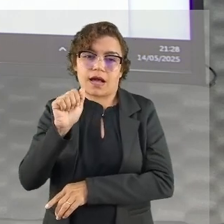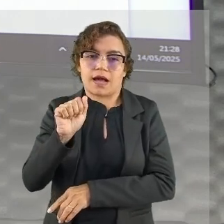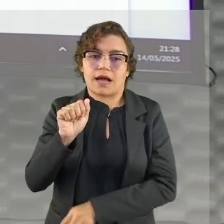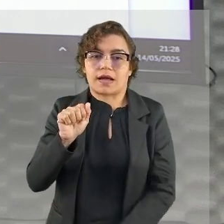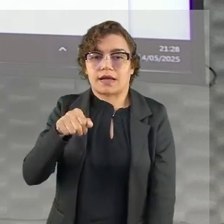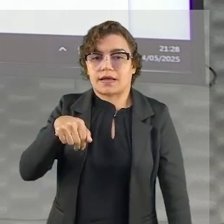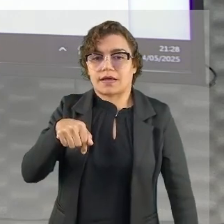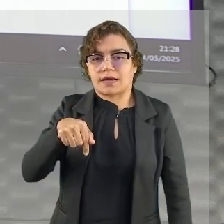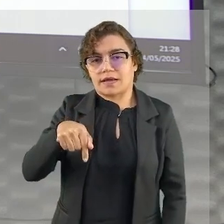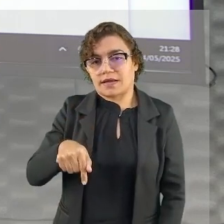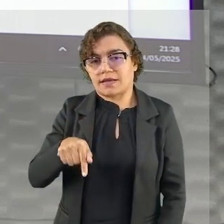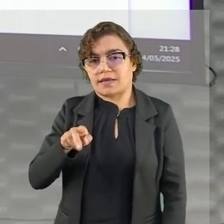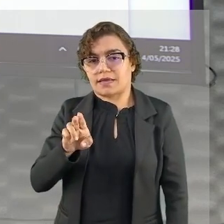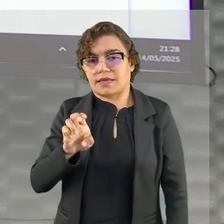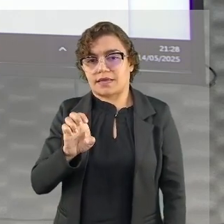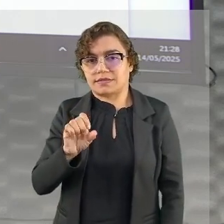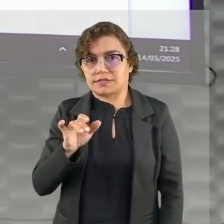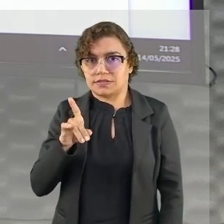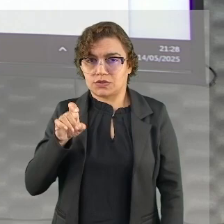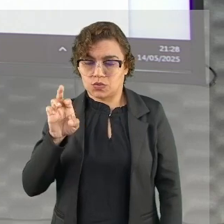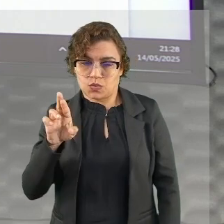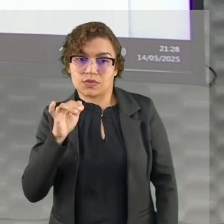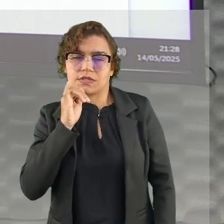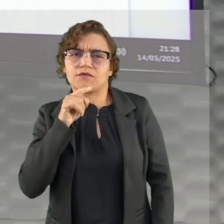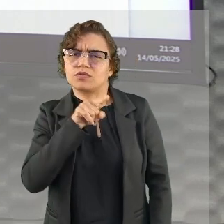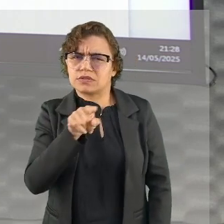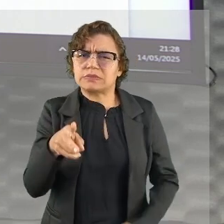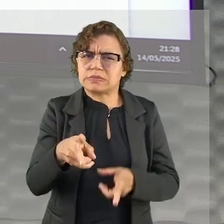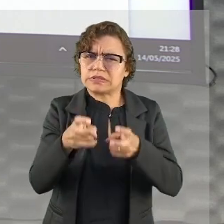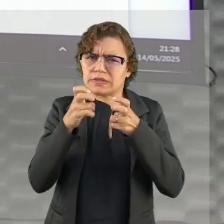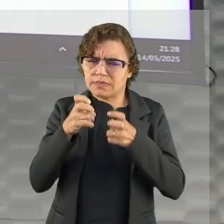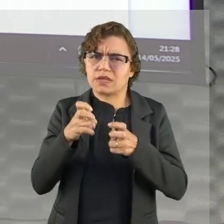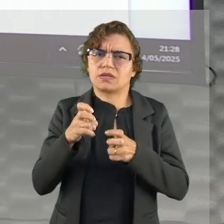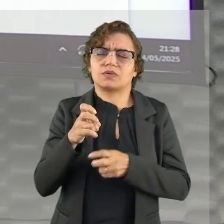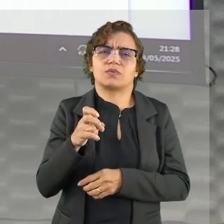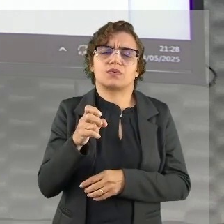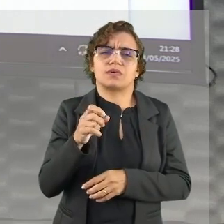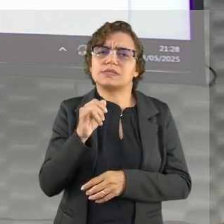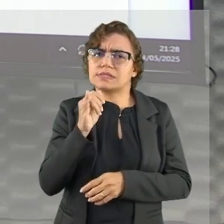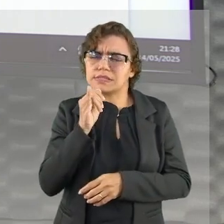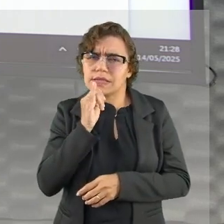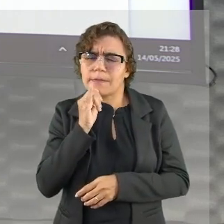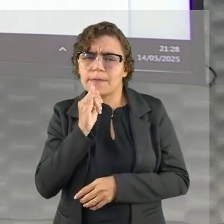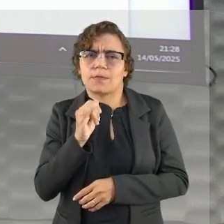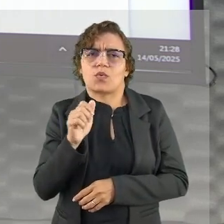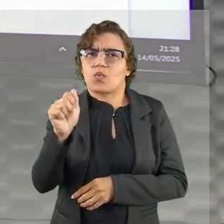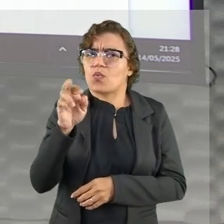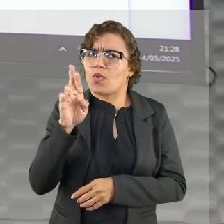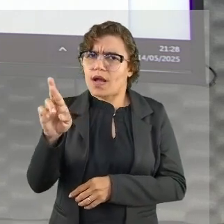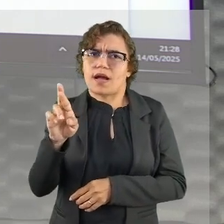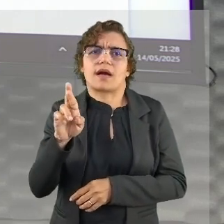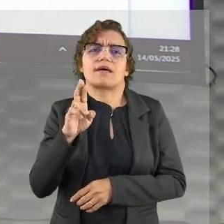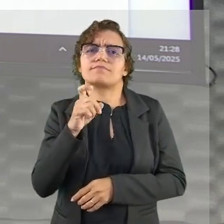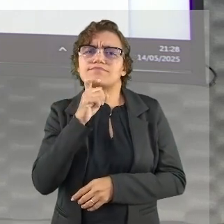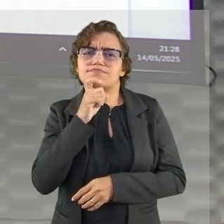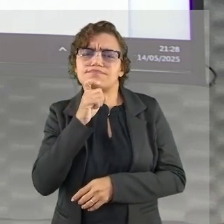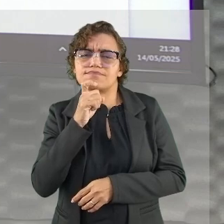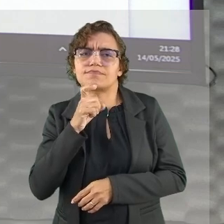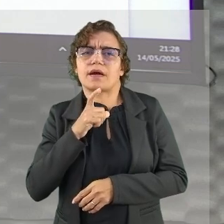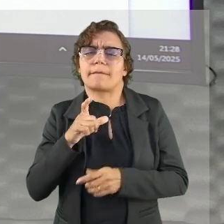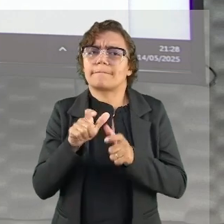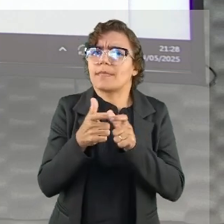já perceberam que os ar-condicionados, eles geralmente, a maioria deles, são